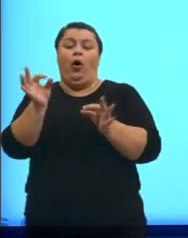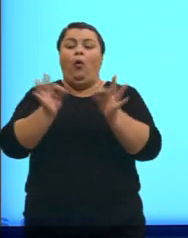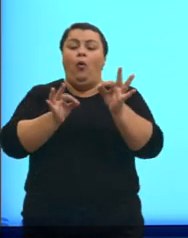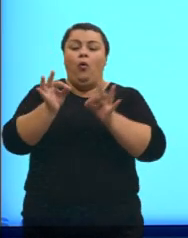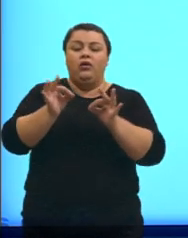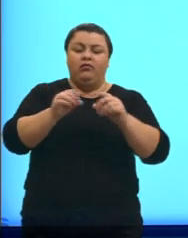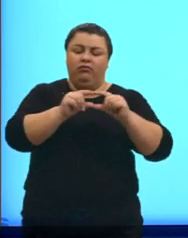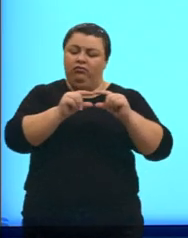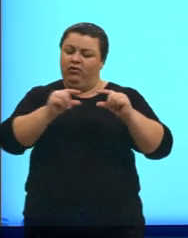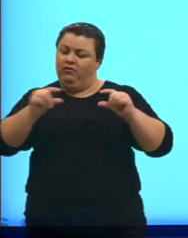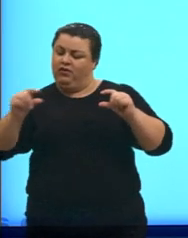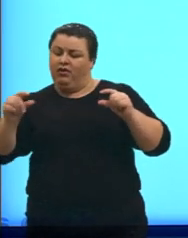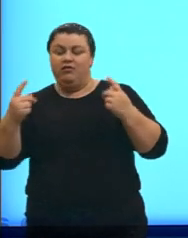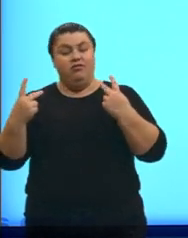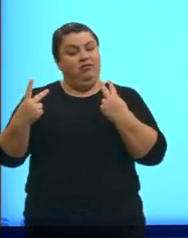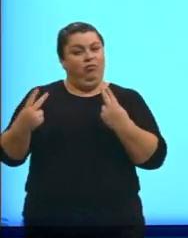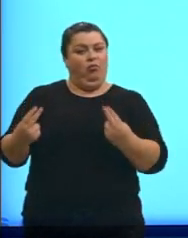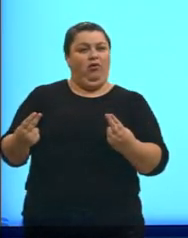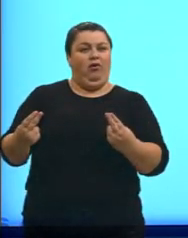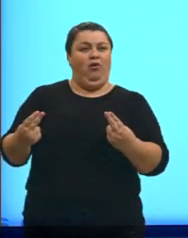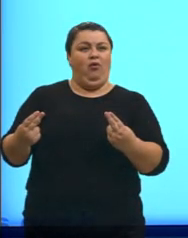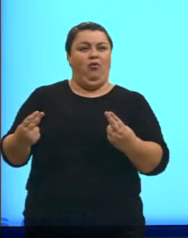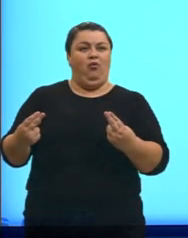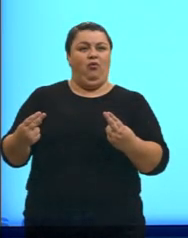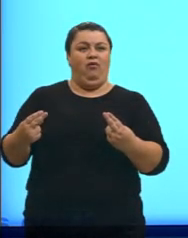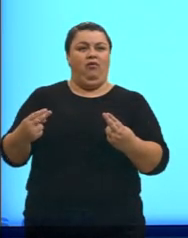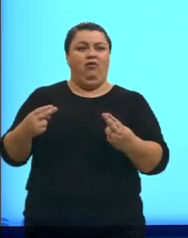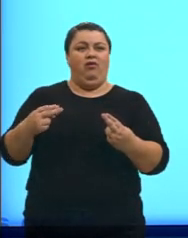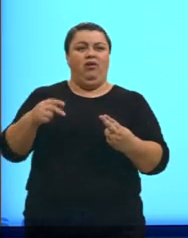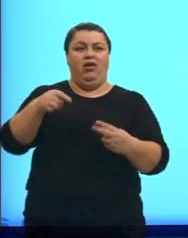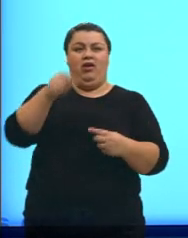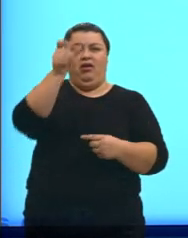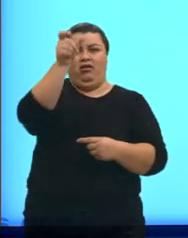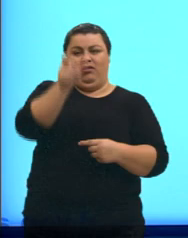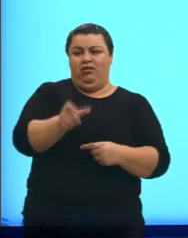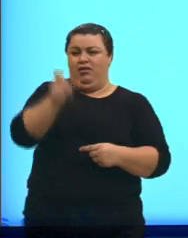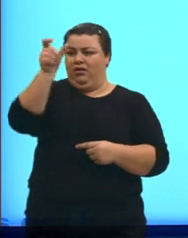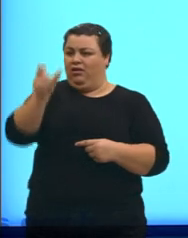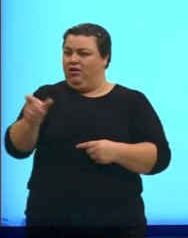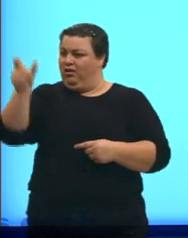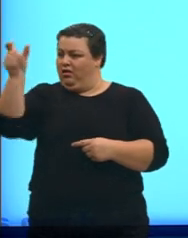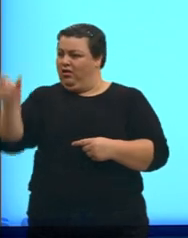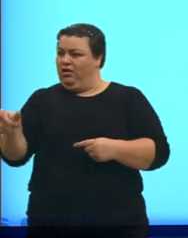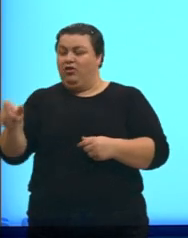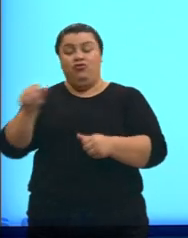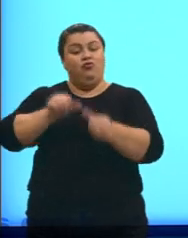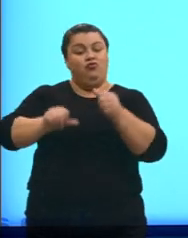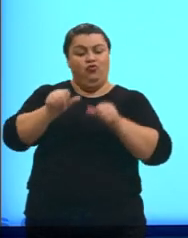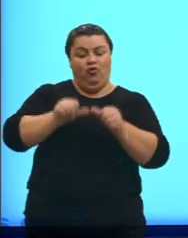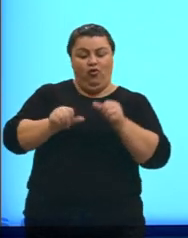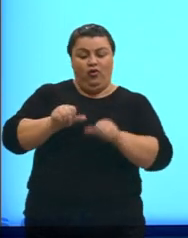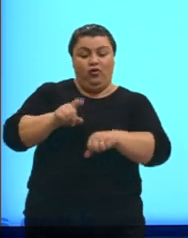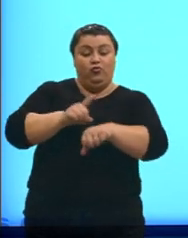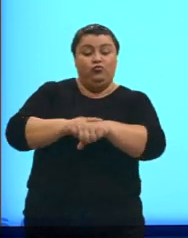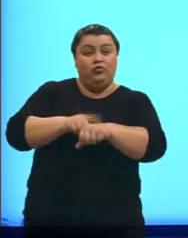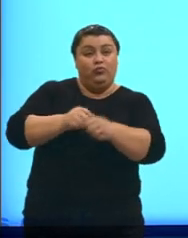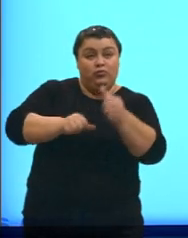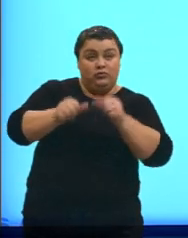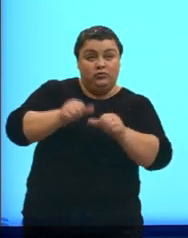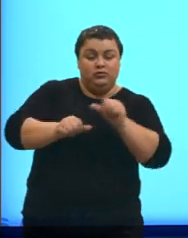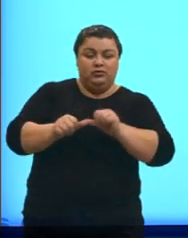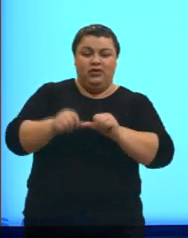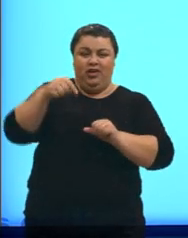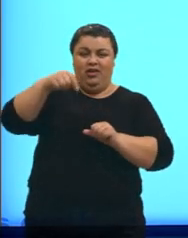organização delas é a mesma e aqui a gente faz a troca de um termo por outro essa